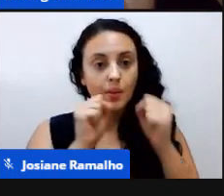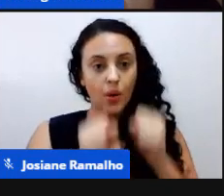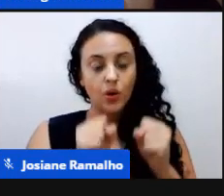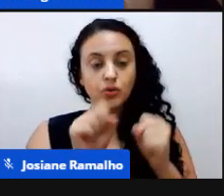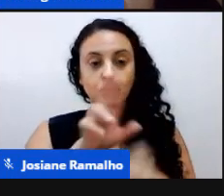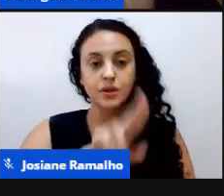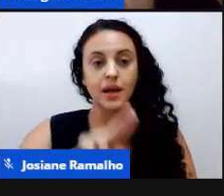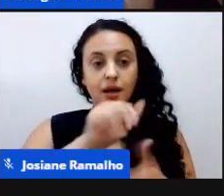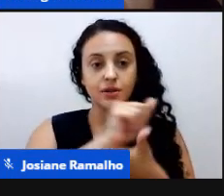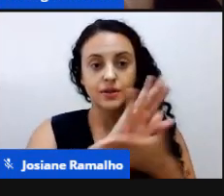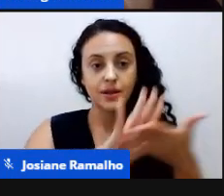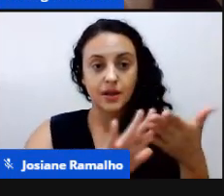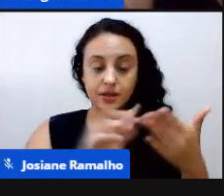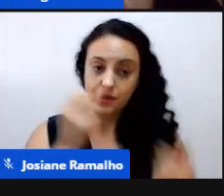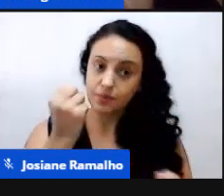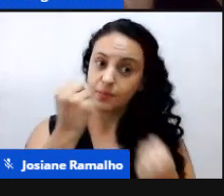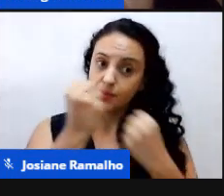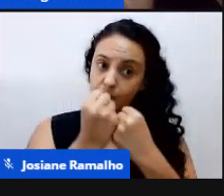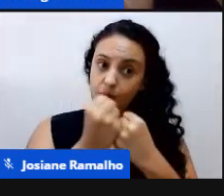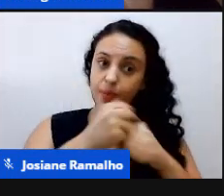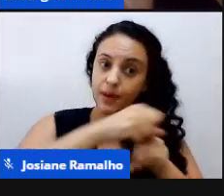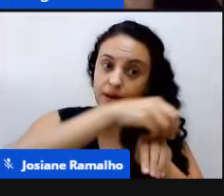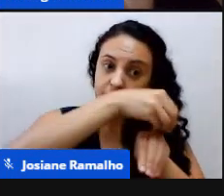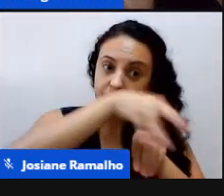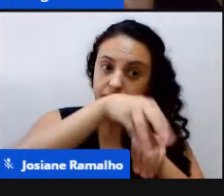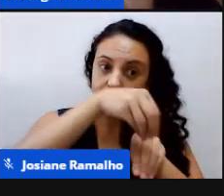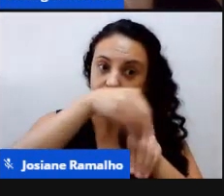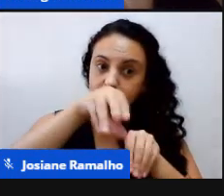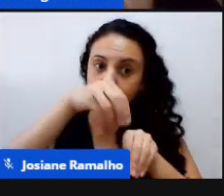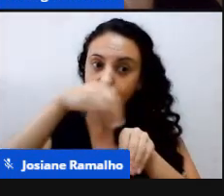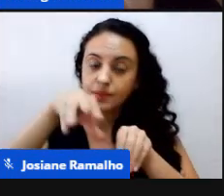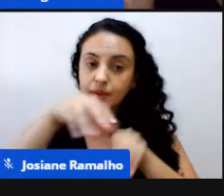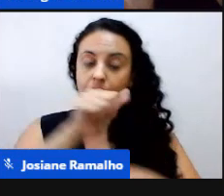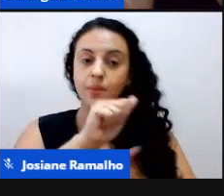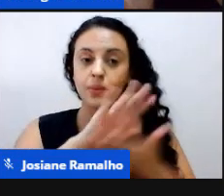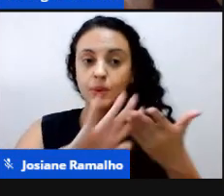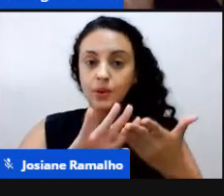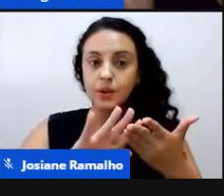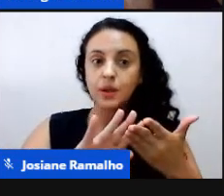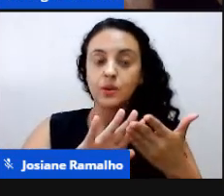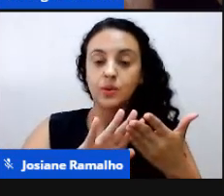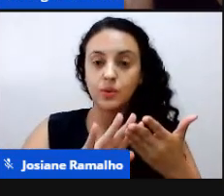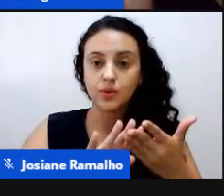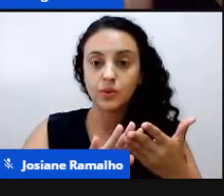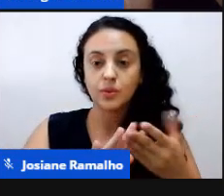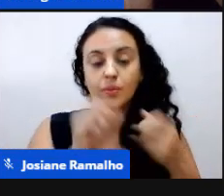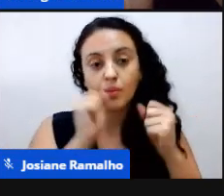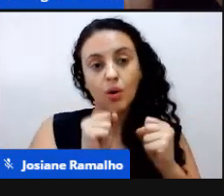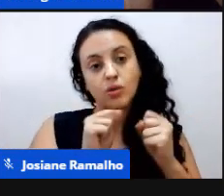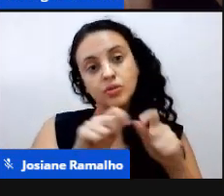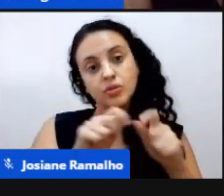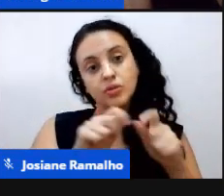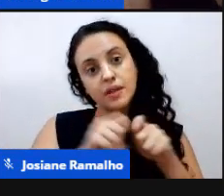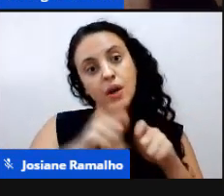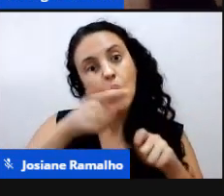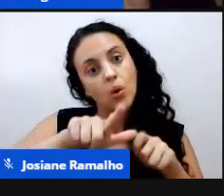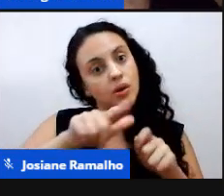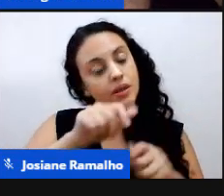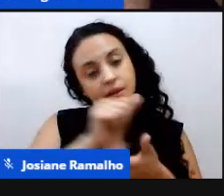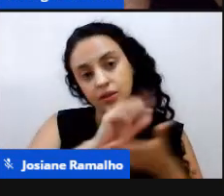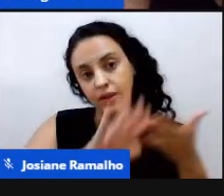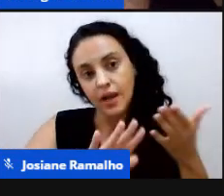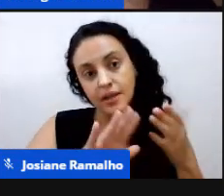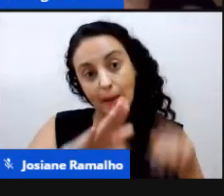para eles estarem transmitindo para os alunos uma outra atividade mais específica, né? Isso. E